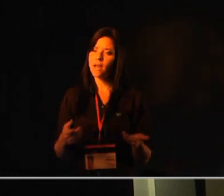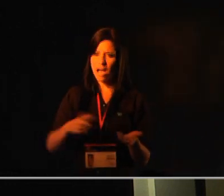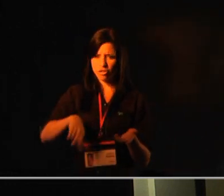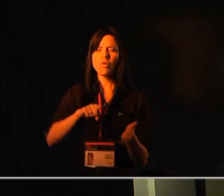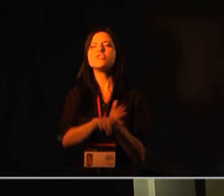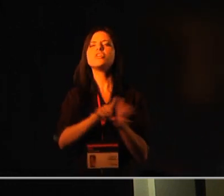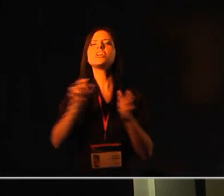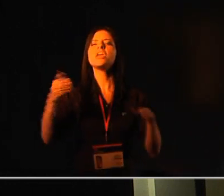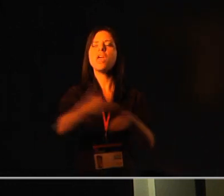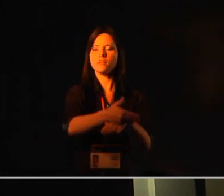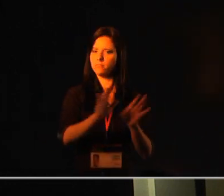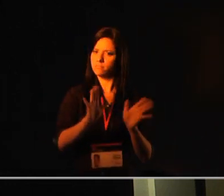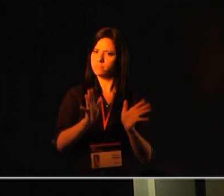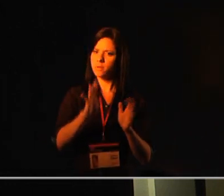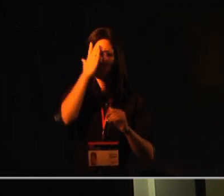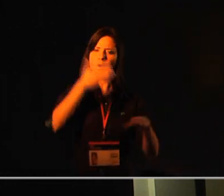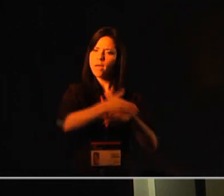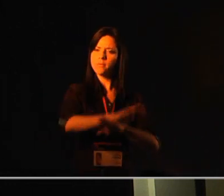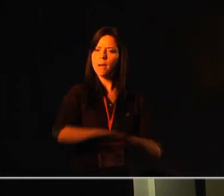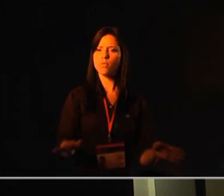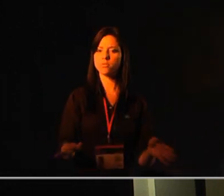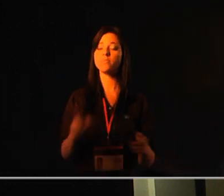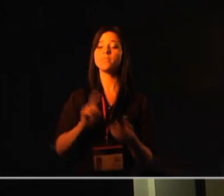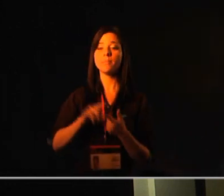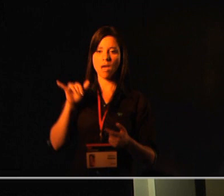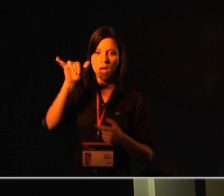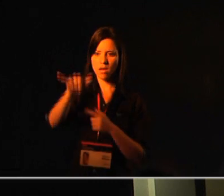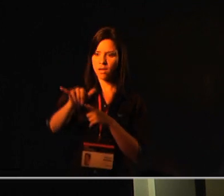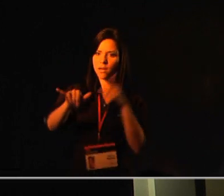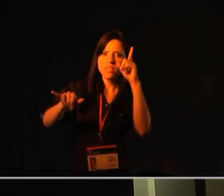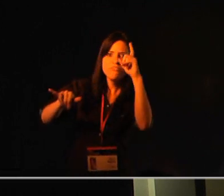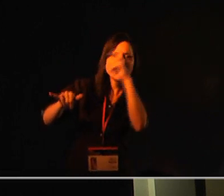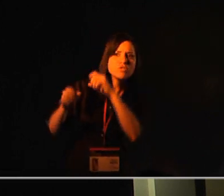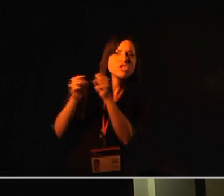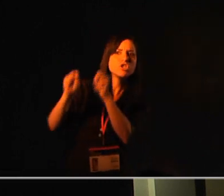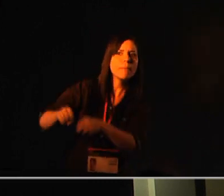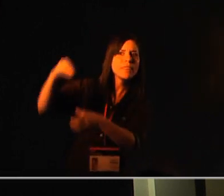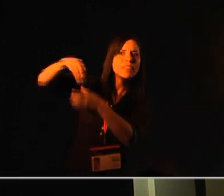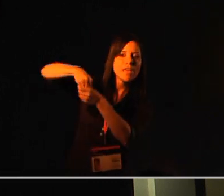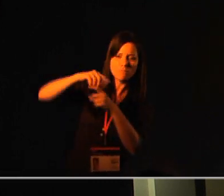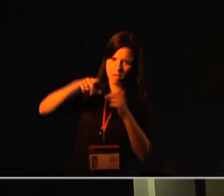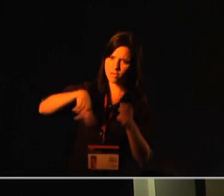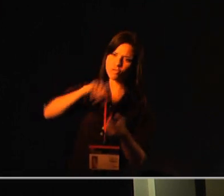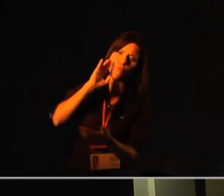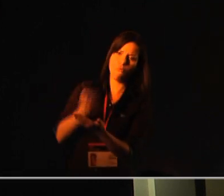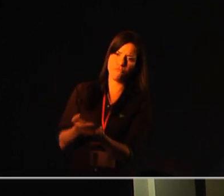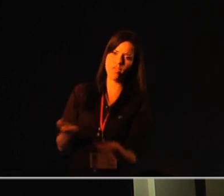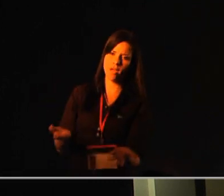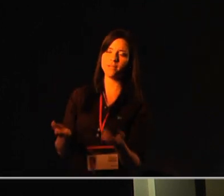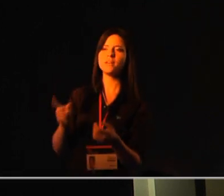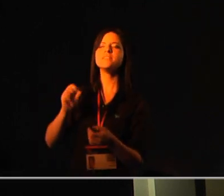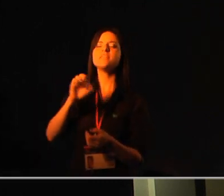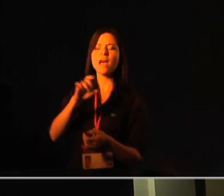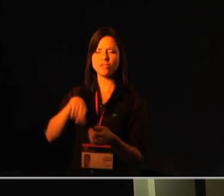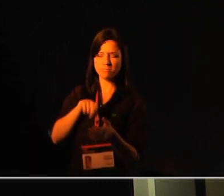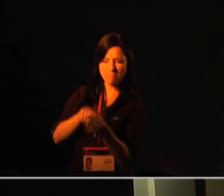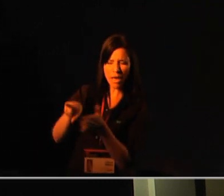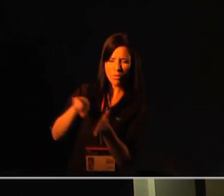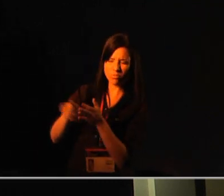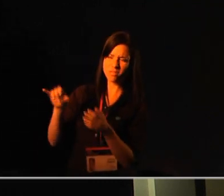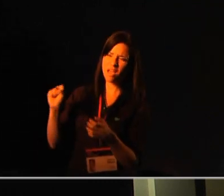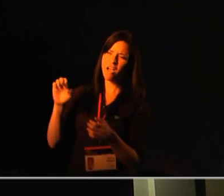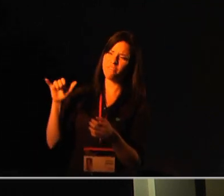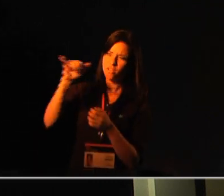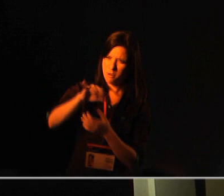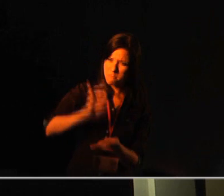Né? Avião. É um sistema complexo, mas a gente confia. Se a gente ficar perguntando para ver se vai viajar mesmo, não, ele viaja. Né?